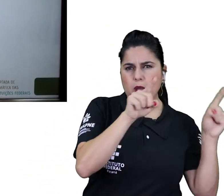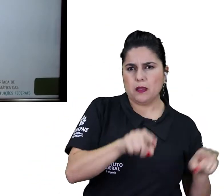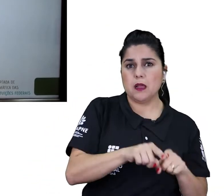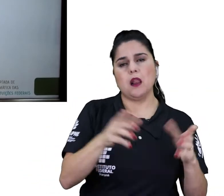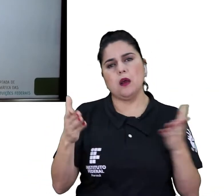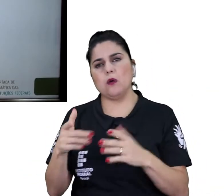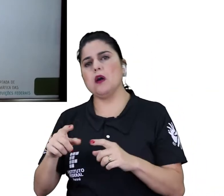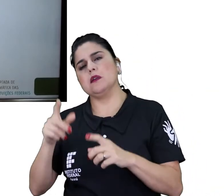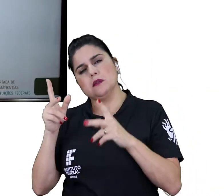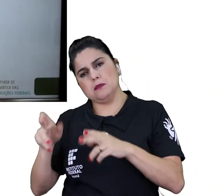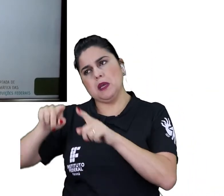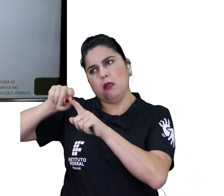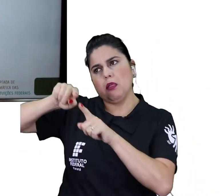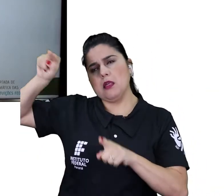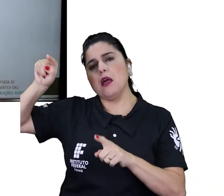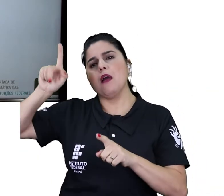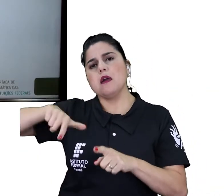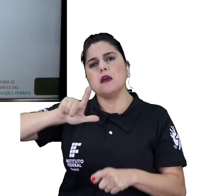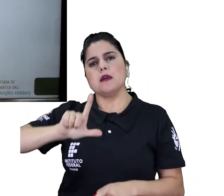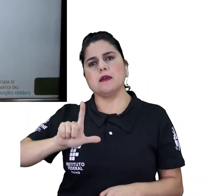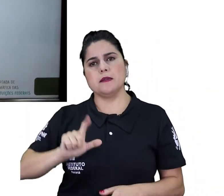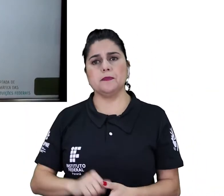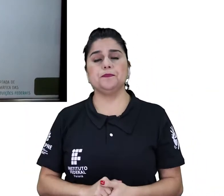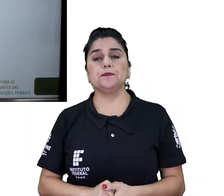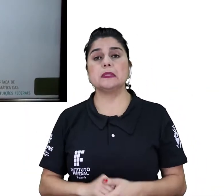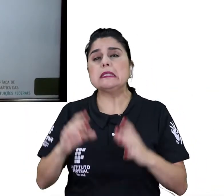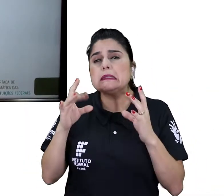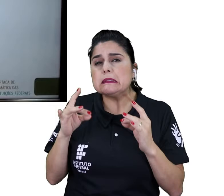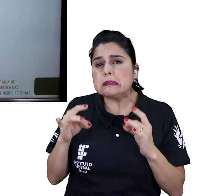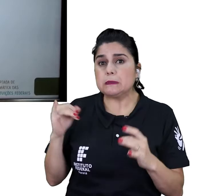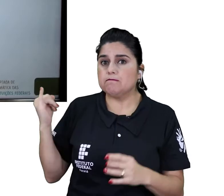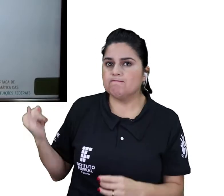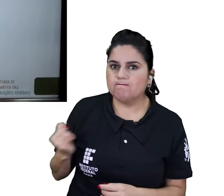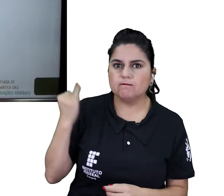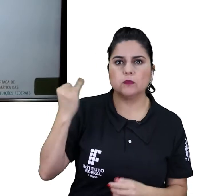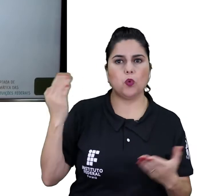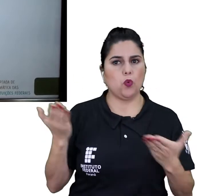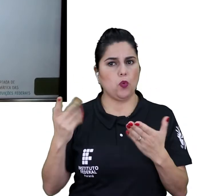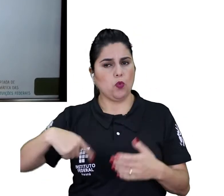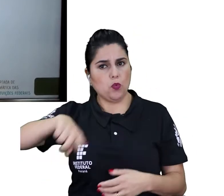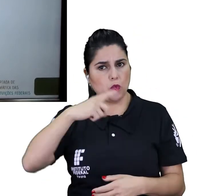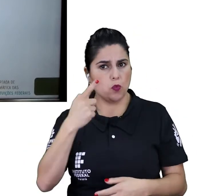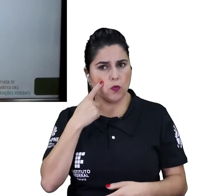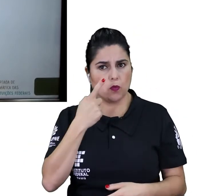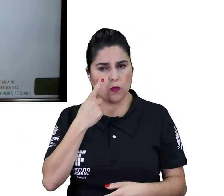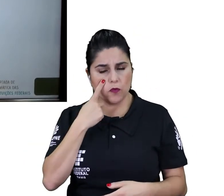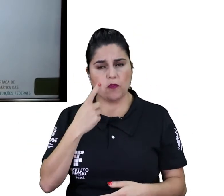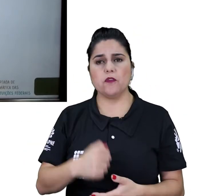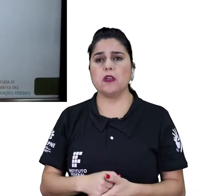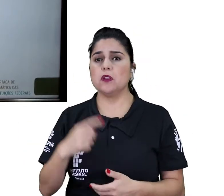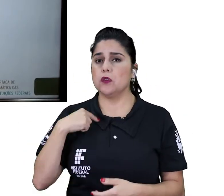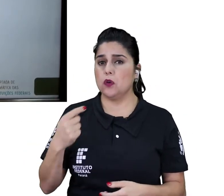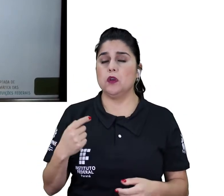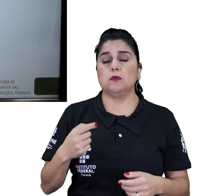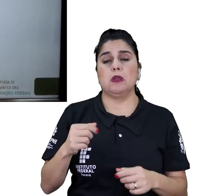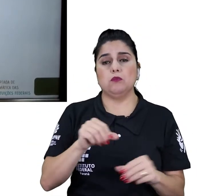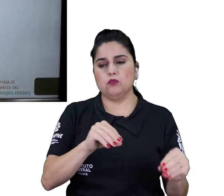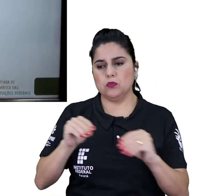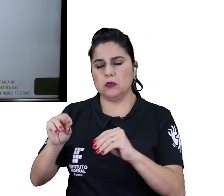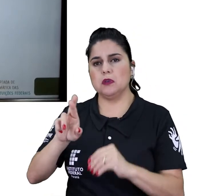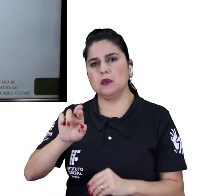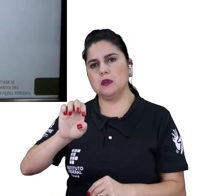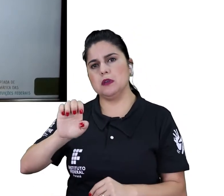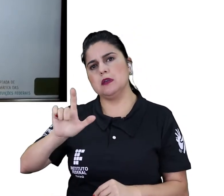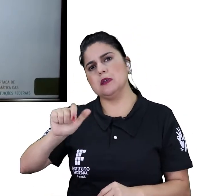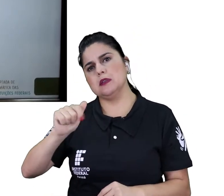de L. Um detalhe importante, antes da gente passar para as relações, que a gente vai precisar calcular o